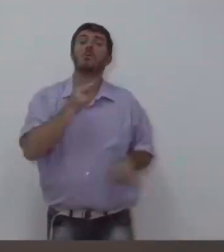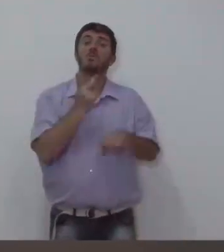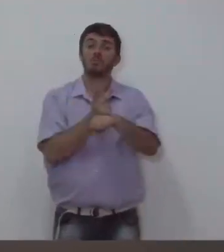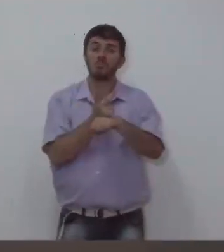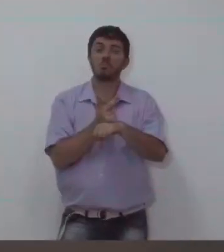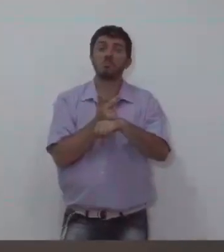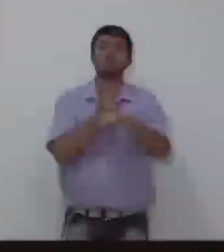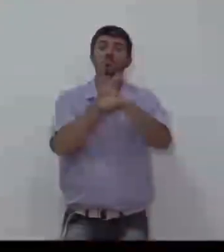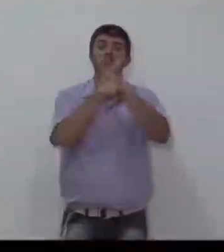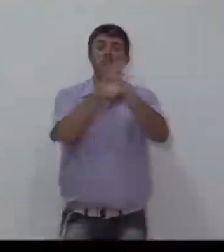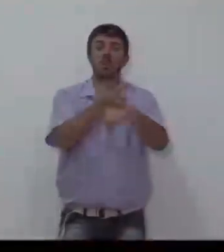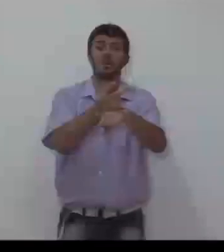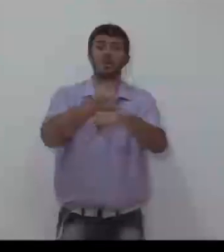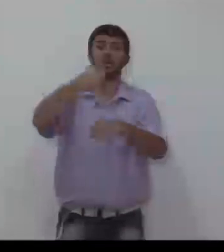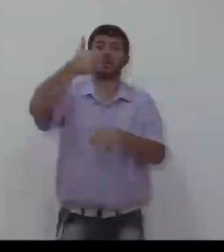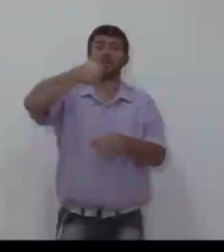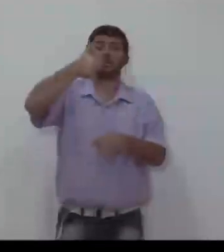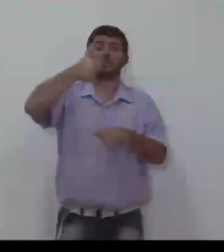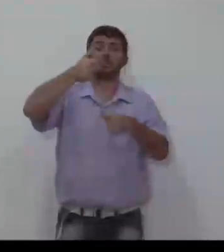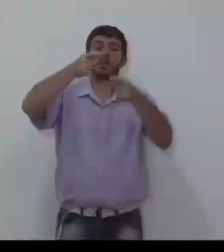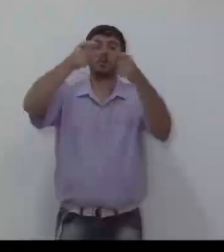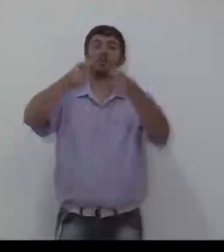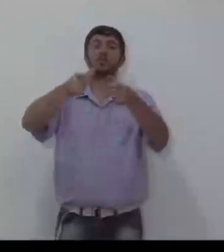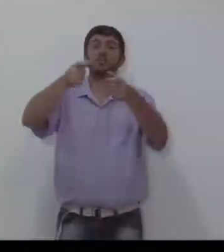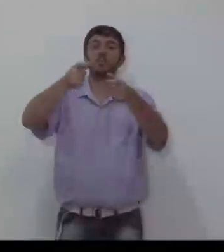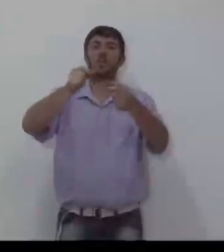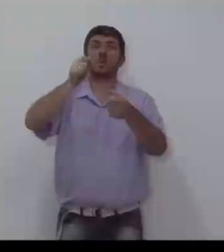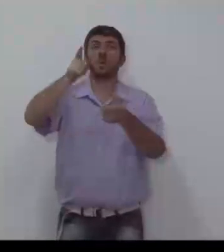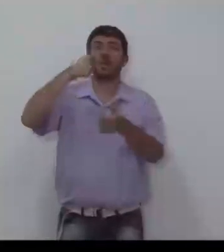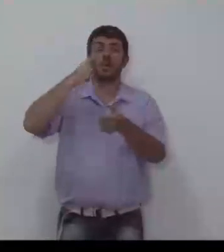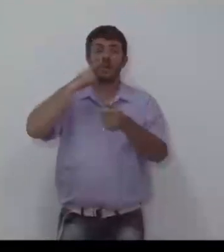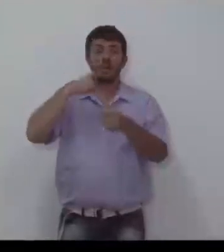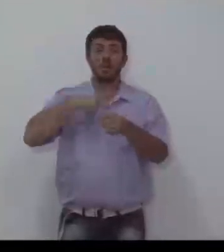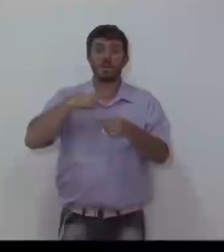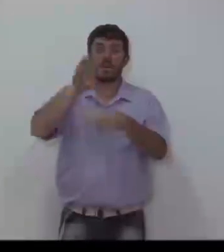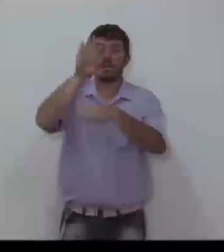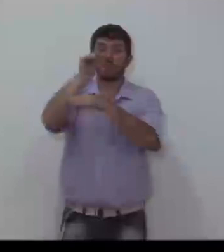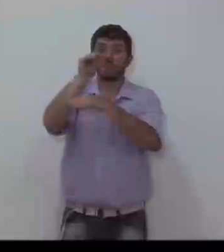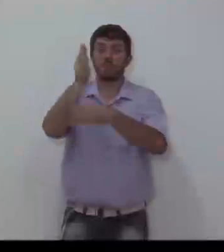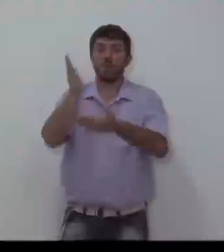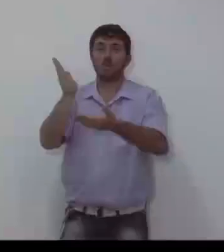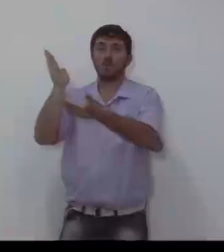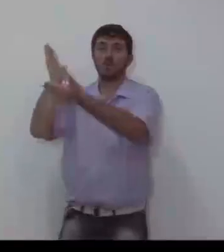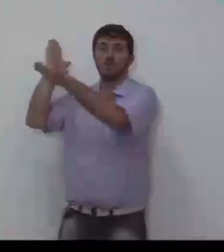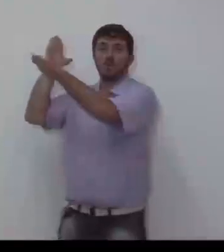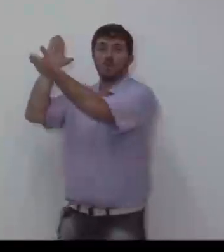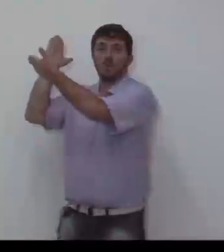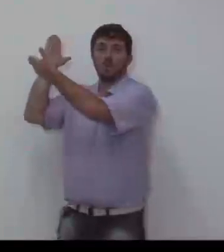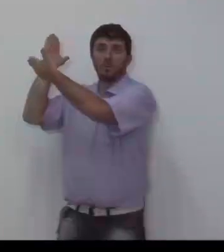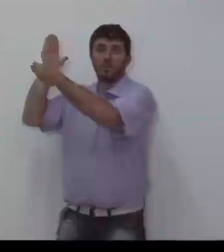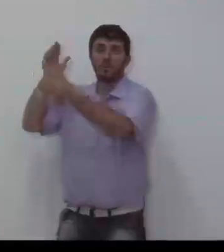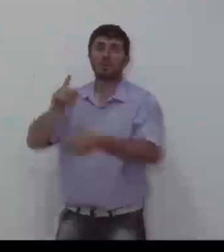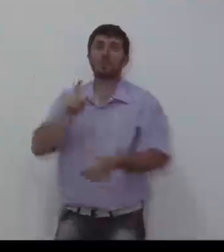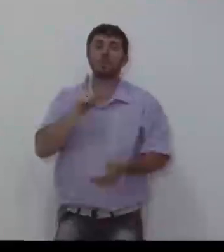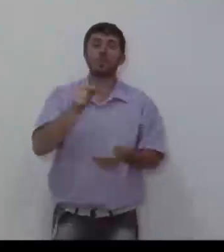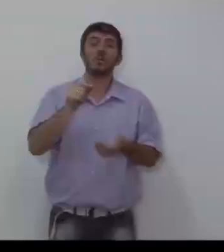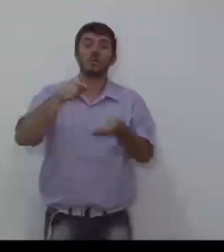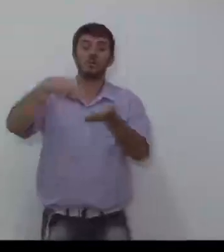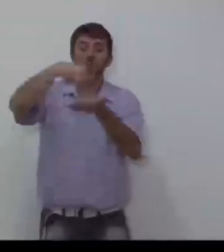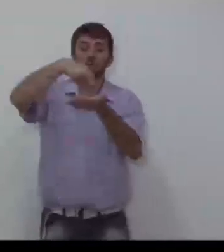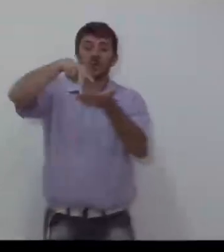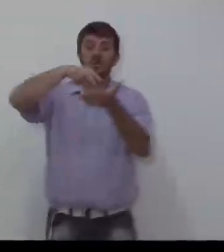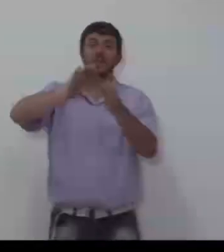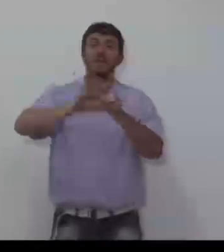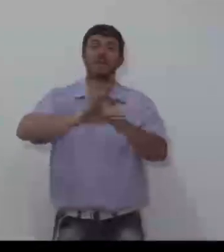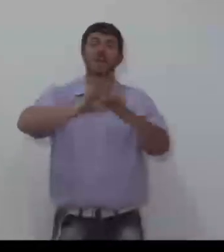de primeiro lugar na categoria Dança Livre Melhor Idade e o prêmio de favorito do público. E